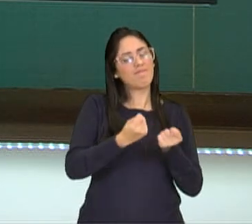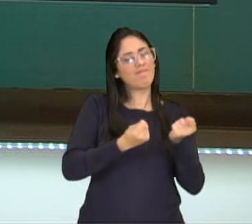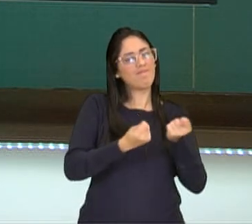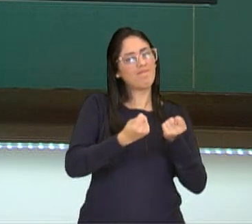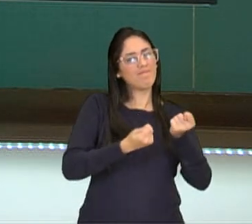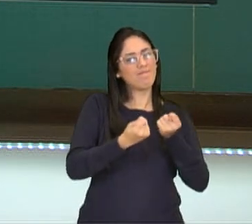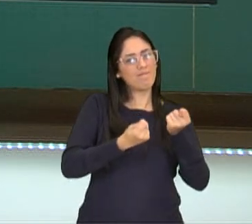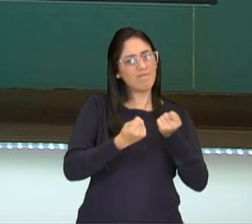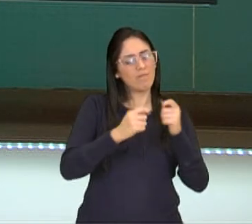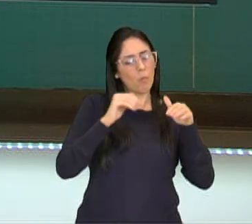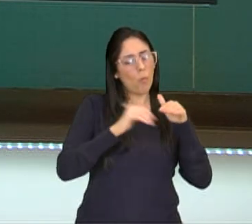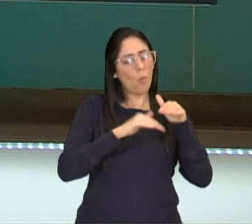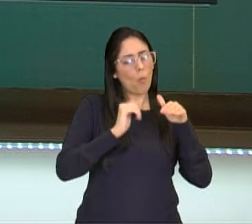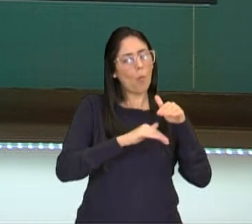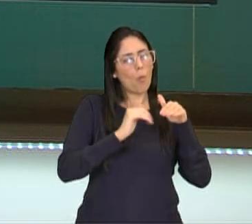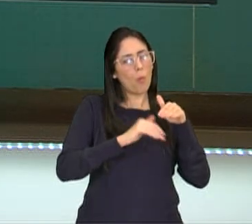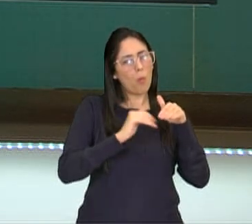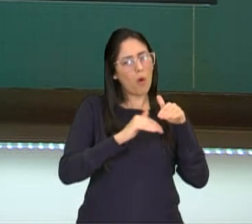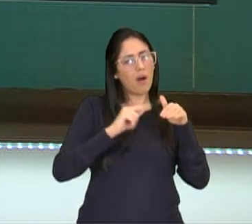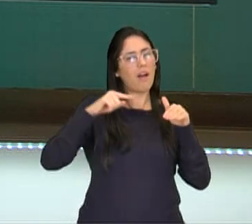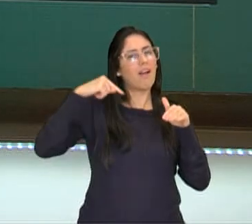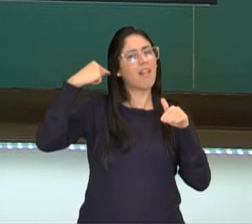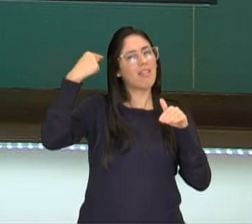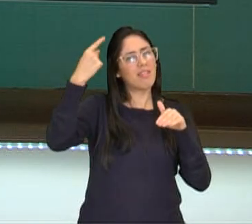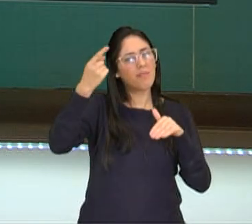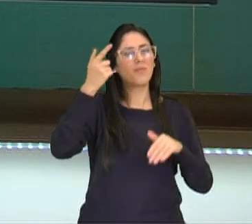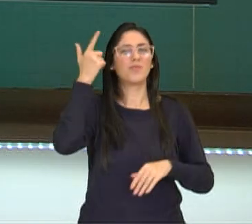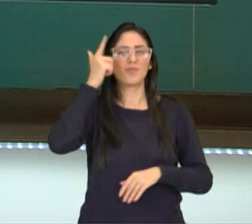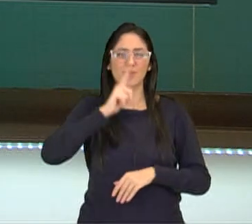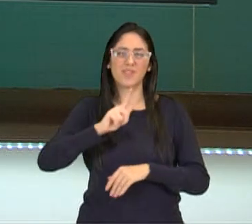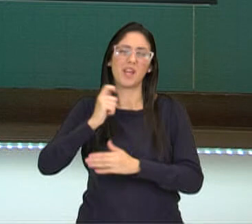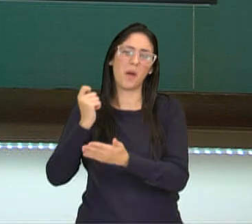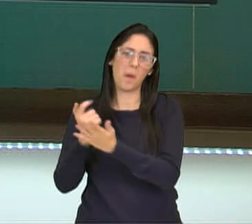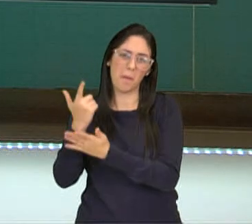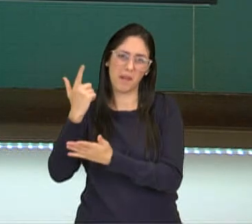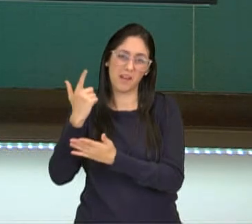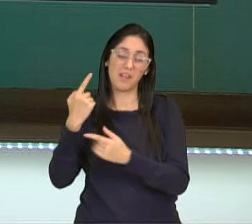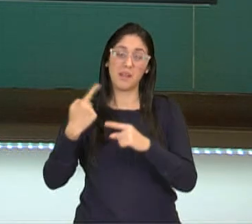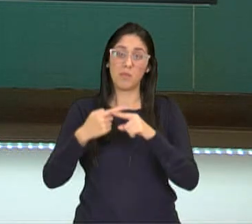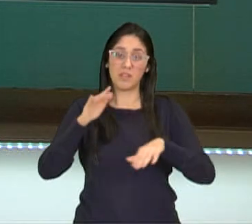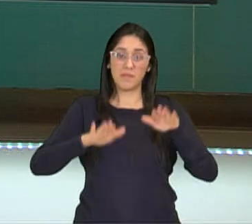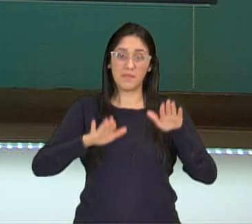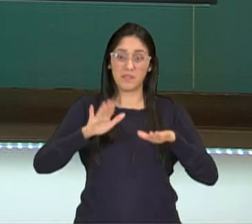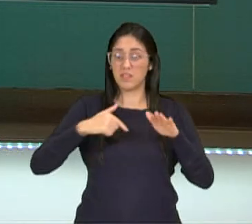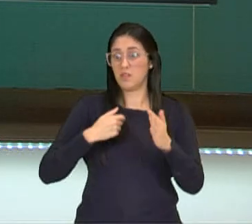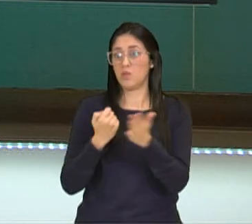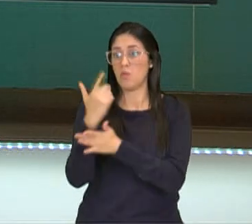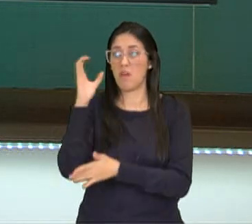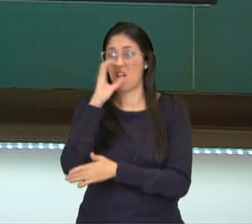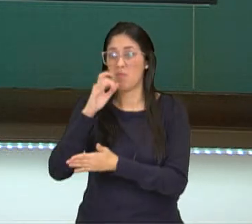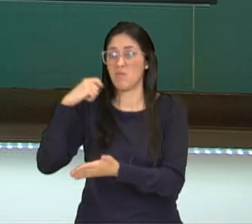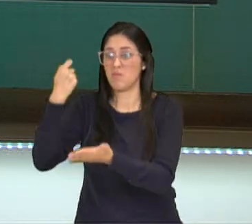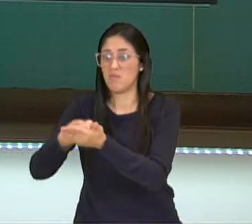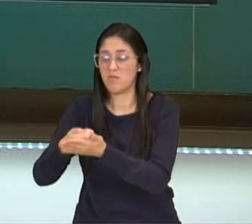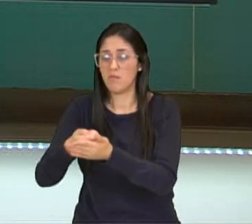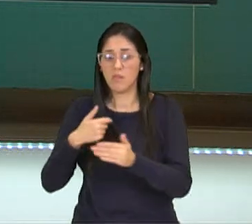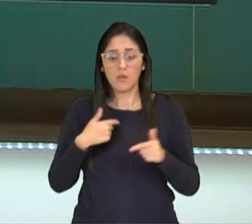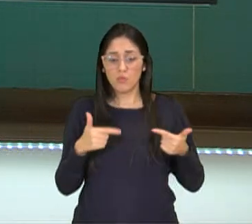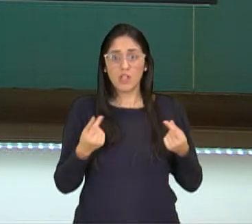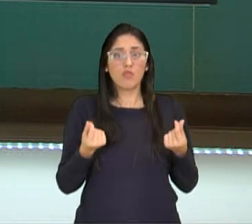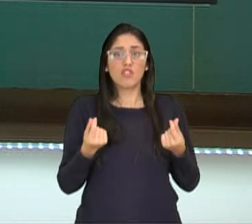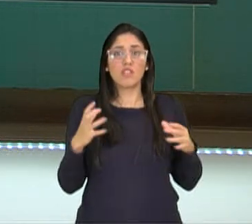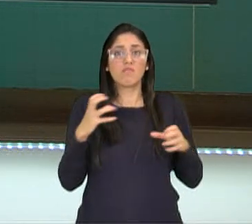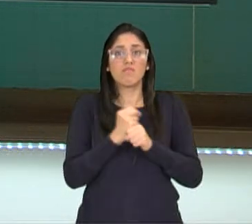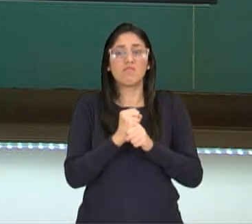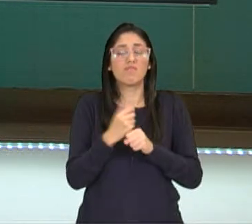o que falta para depois conseguir comprar? Porque às vezes você pode comprar imediatamente, mesmo não tendo dinheiro total. O que você vai